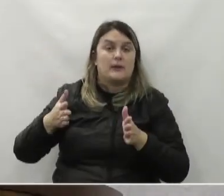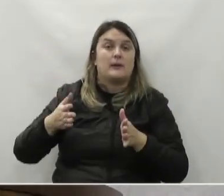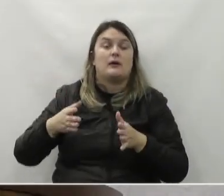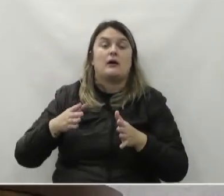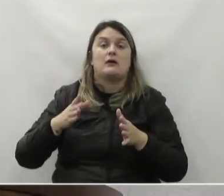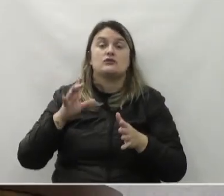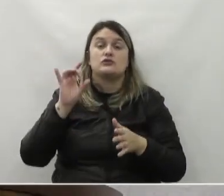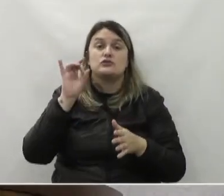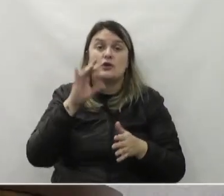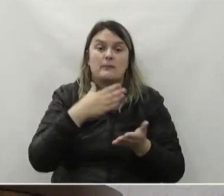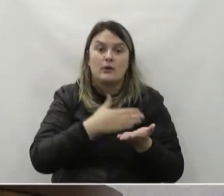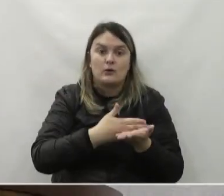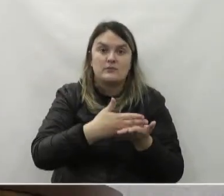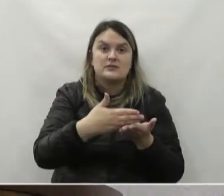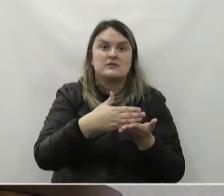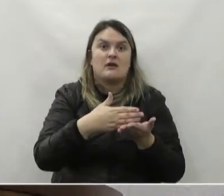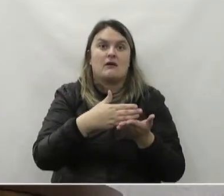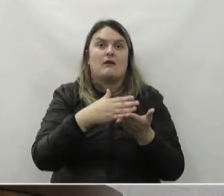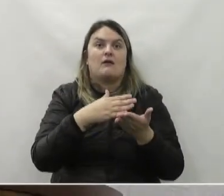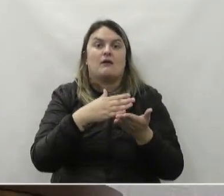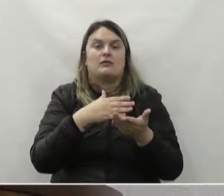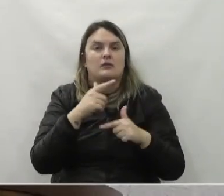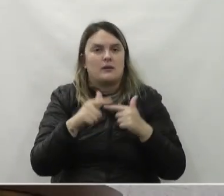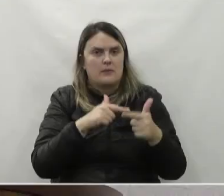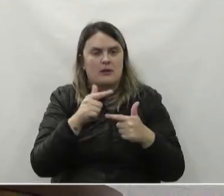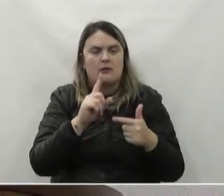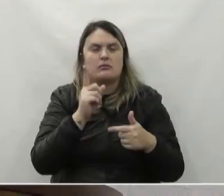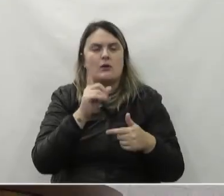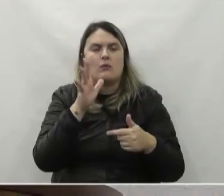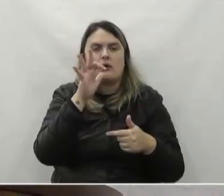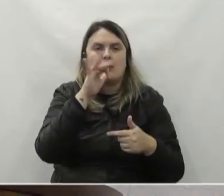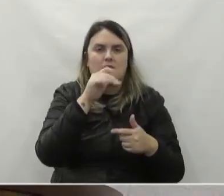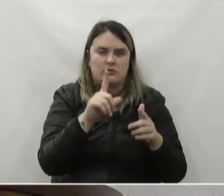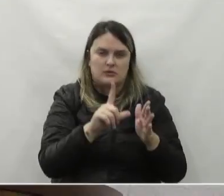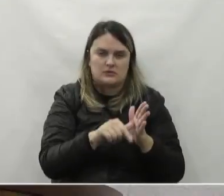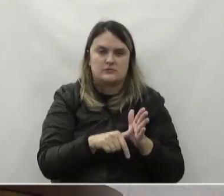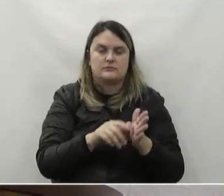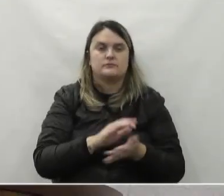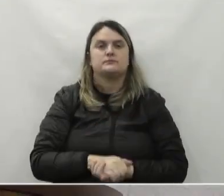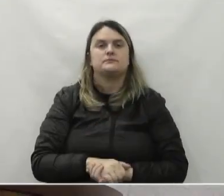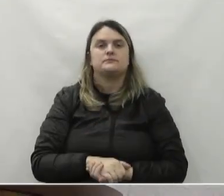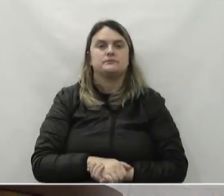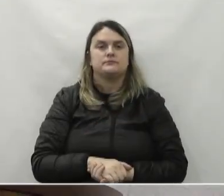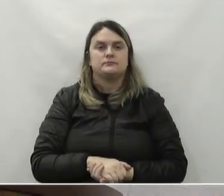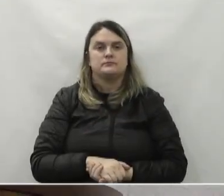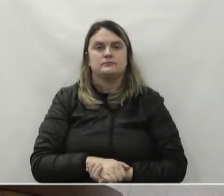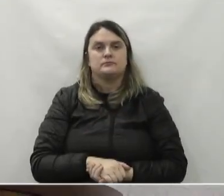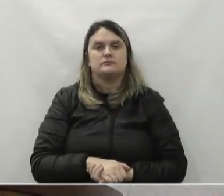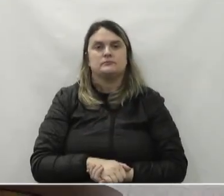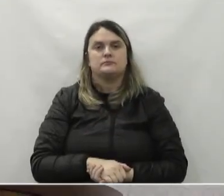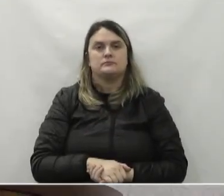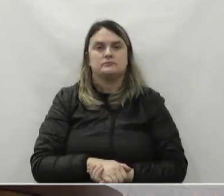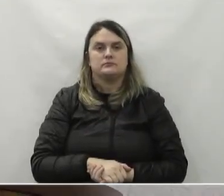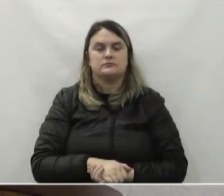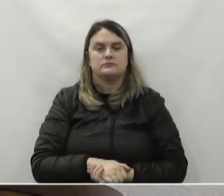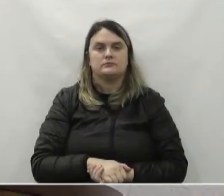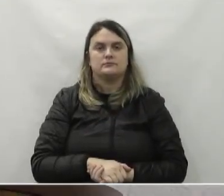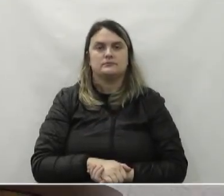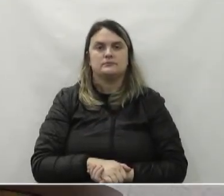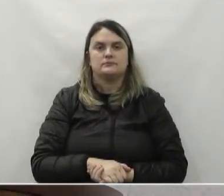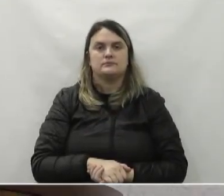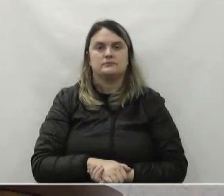mas é só para que o município não acabe ficando sem uma empresa aí para manutenção